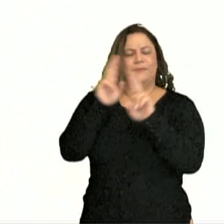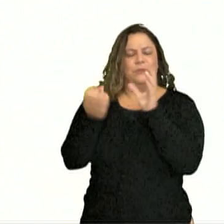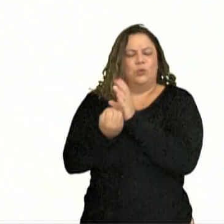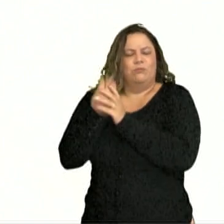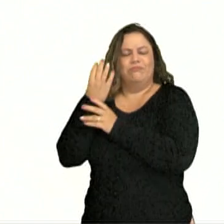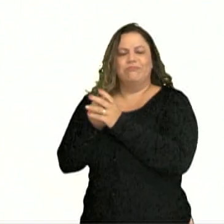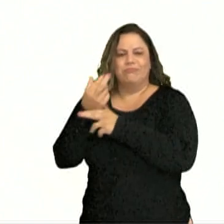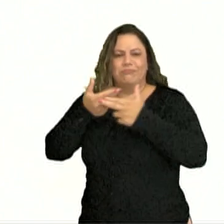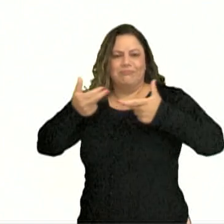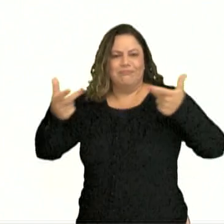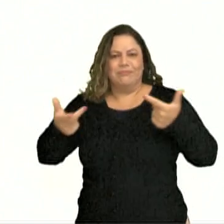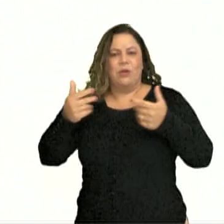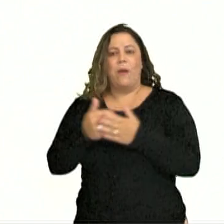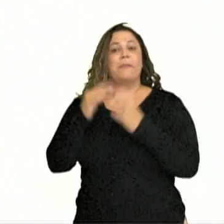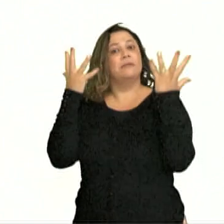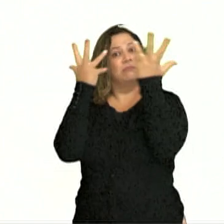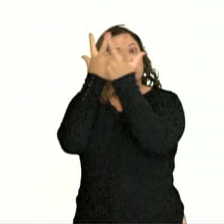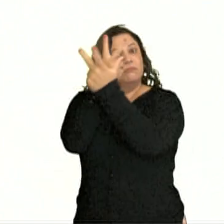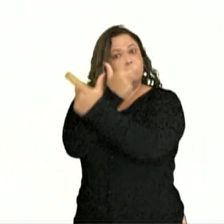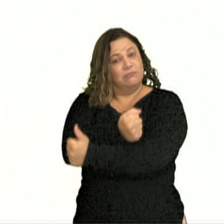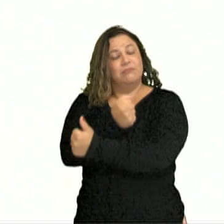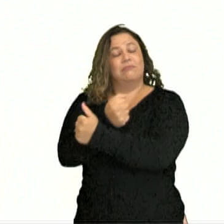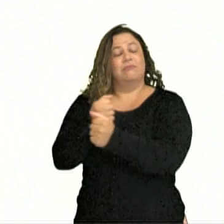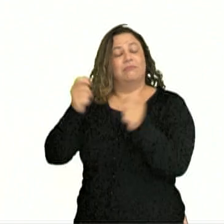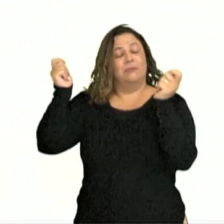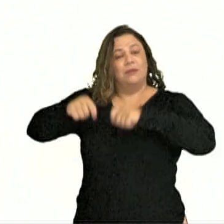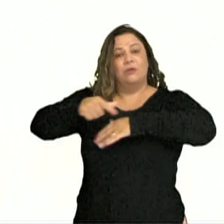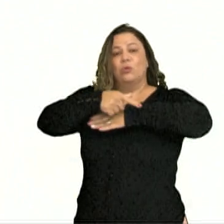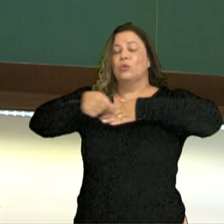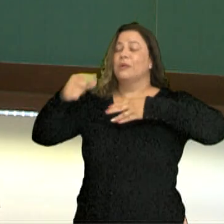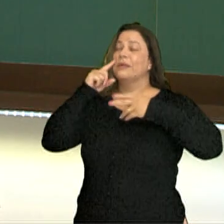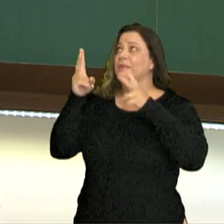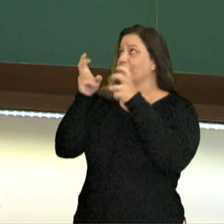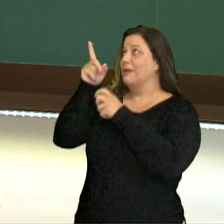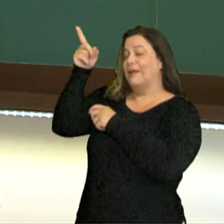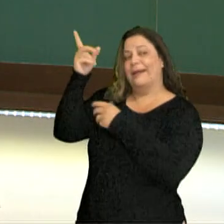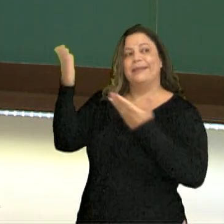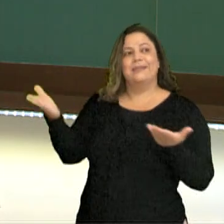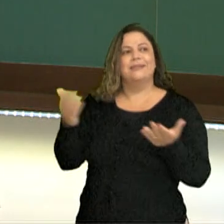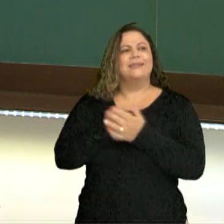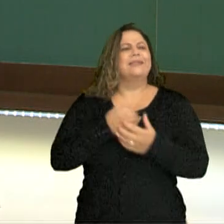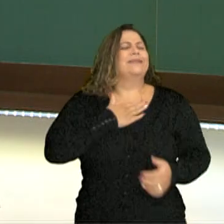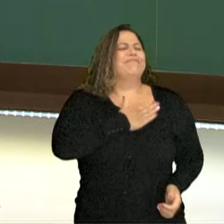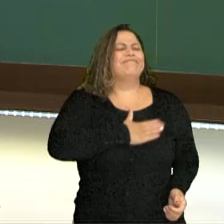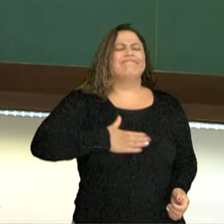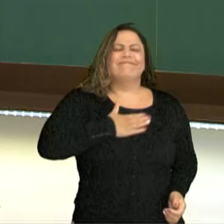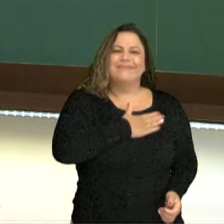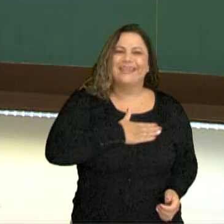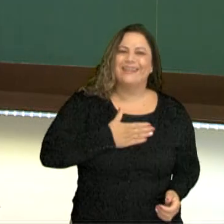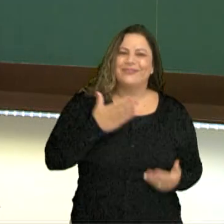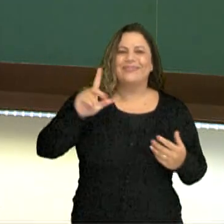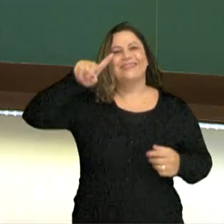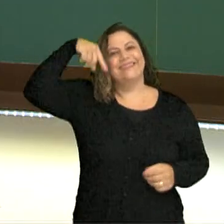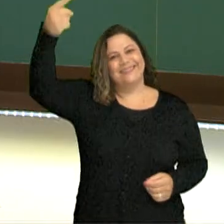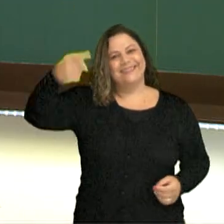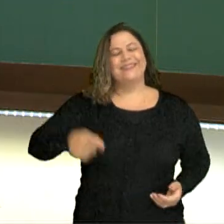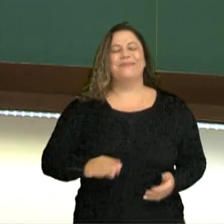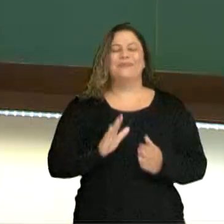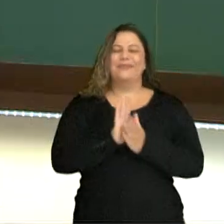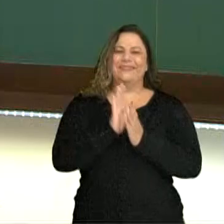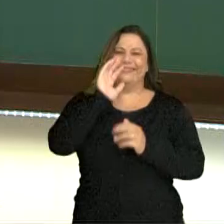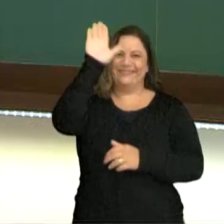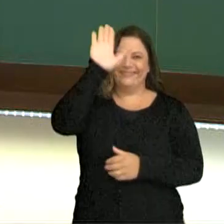as do artista Ben Heine. Eu espero que você tenha gostado da nossa aula e até breve!